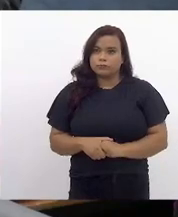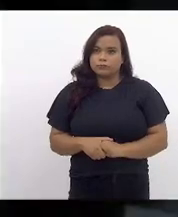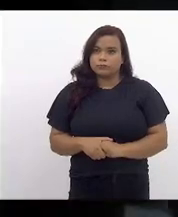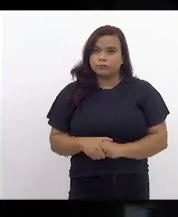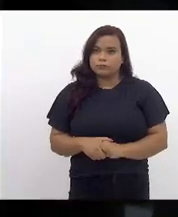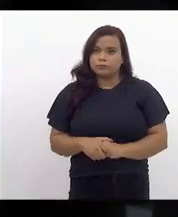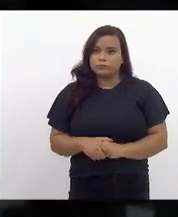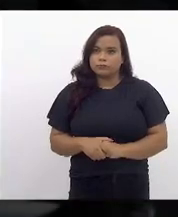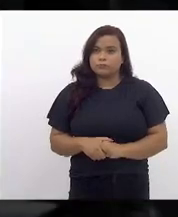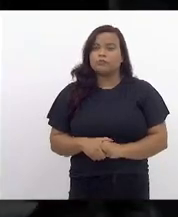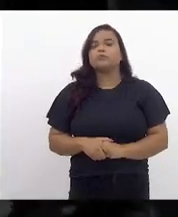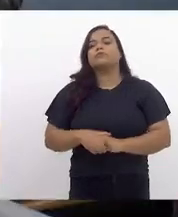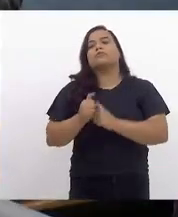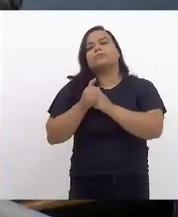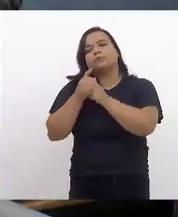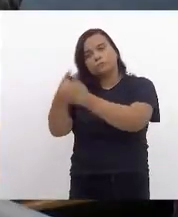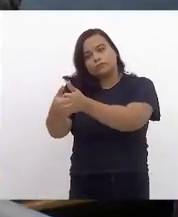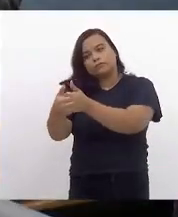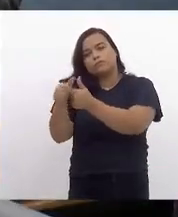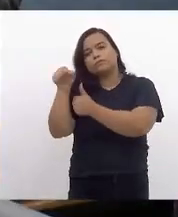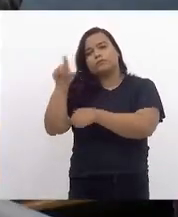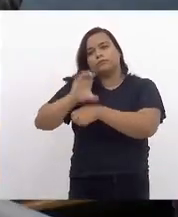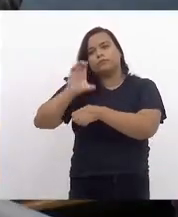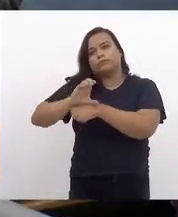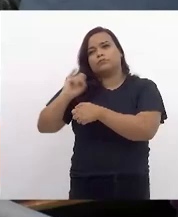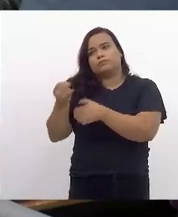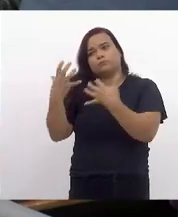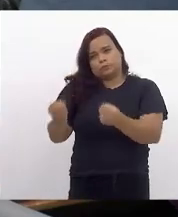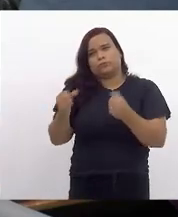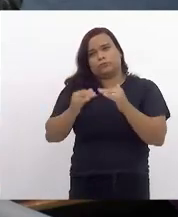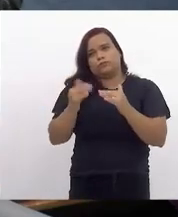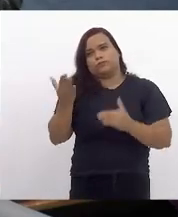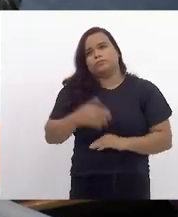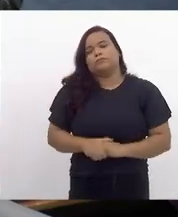Favorável com a CCJ, presidente. O impacto...